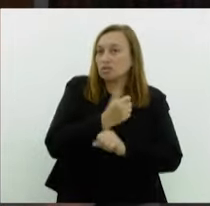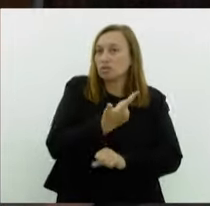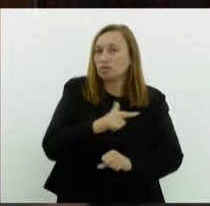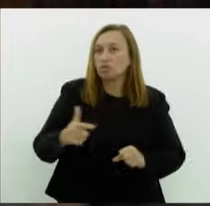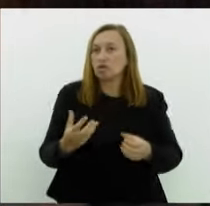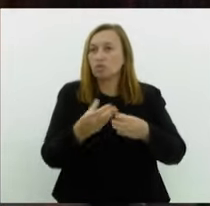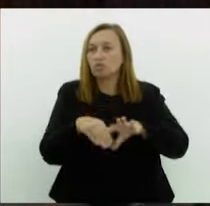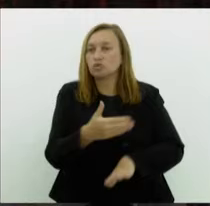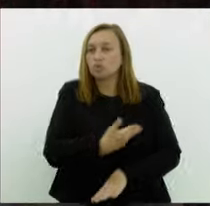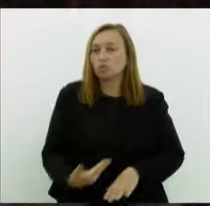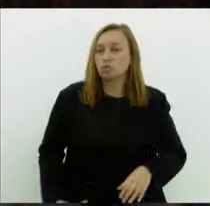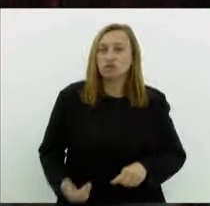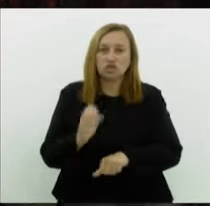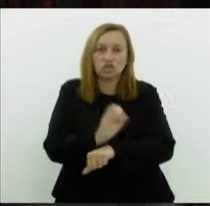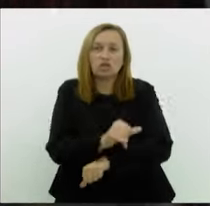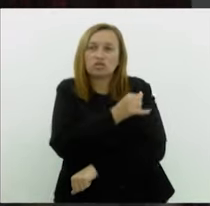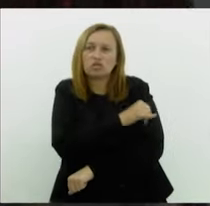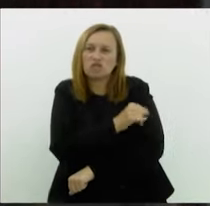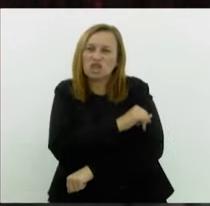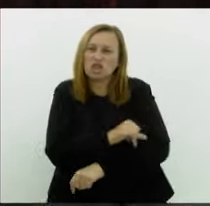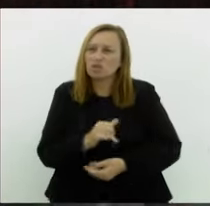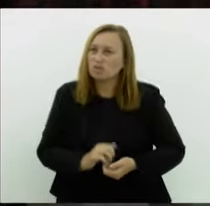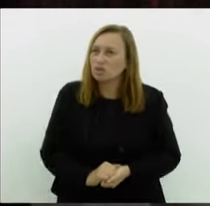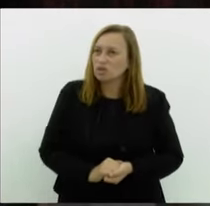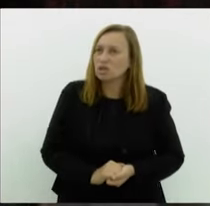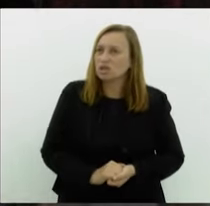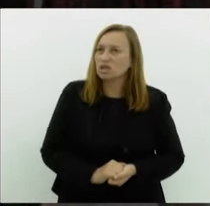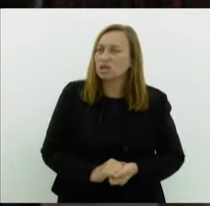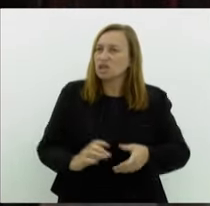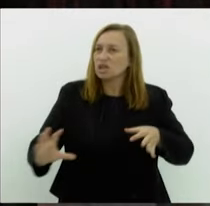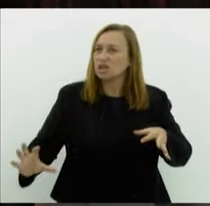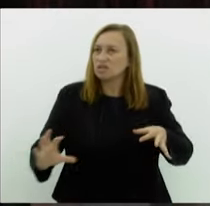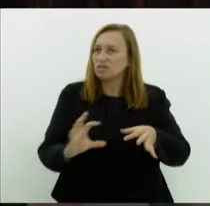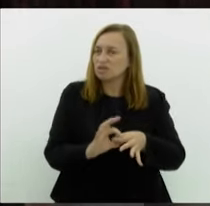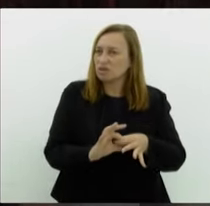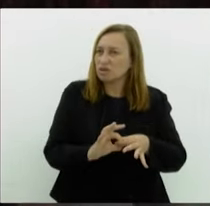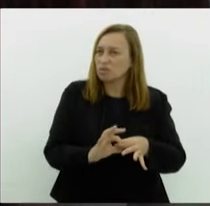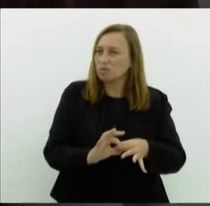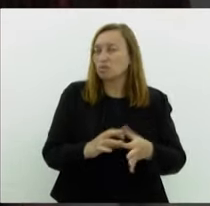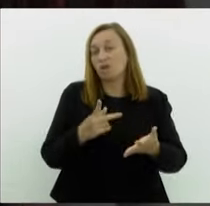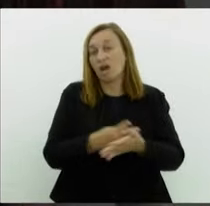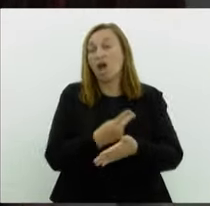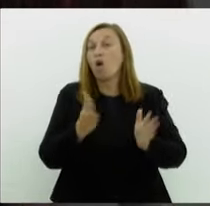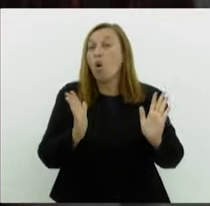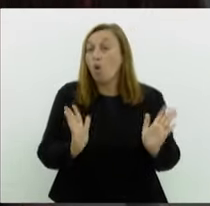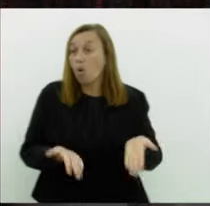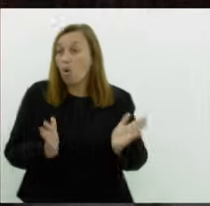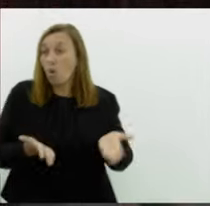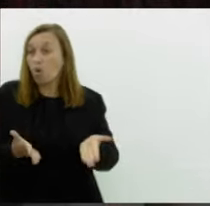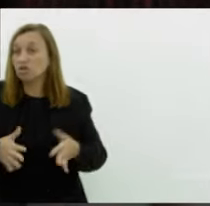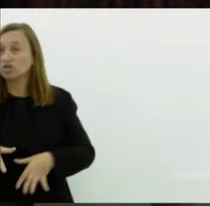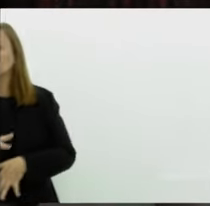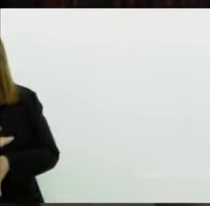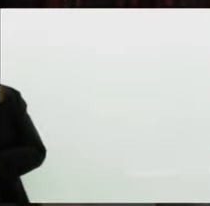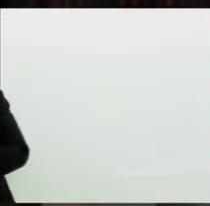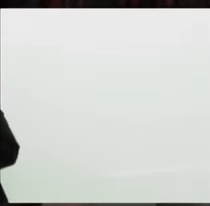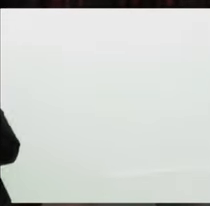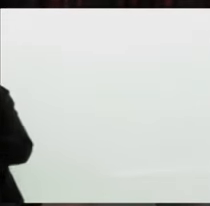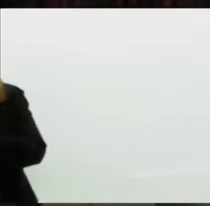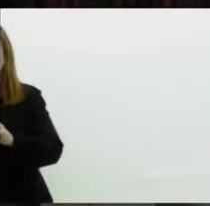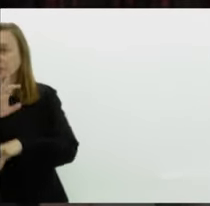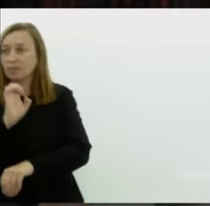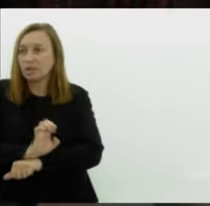Rio de Janeiro, e apostar em vínculos precários. Hoje, a rede estadual tem cerca